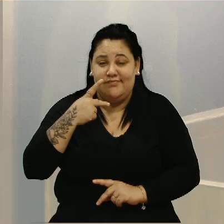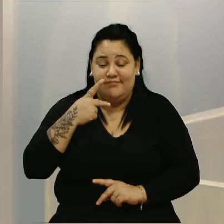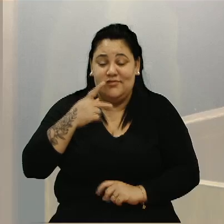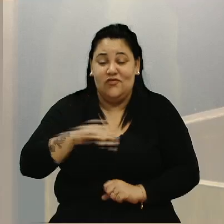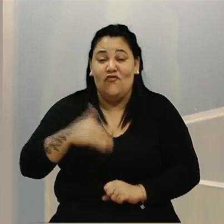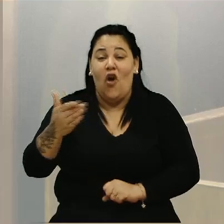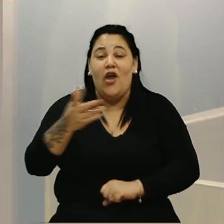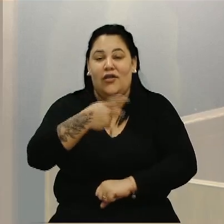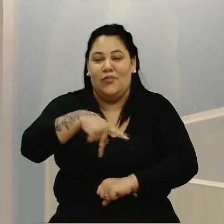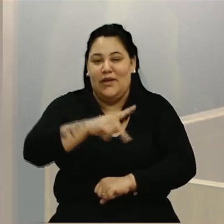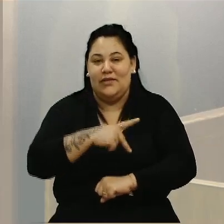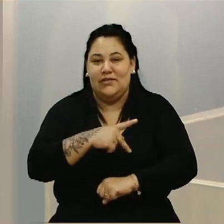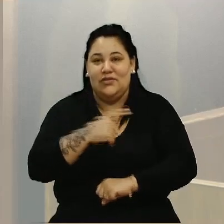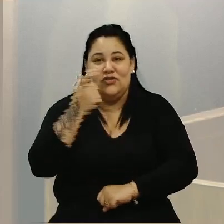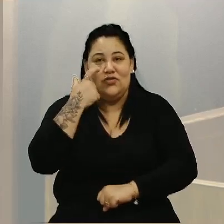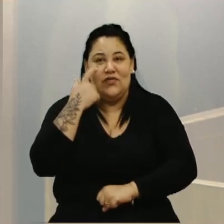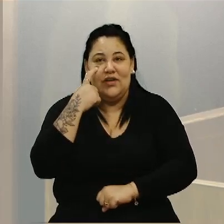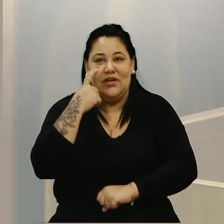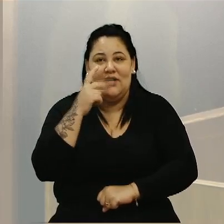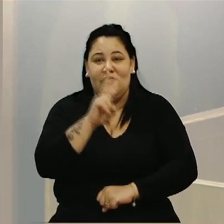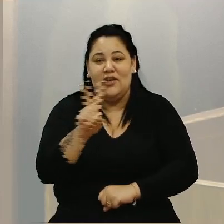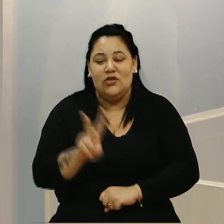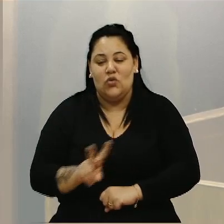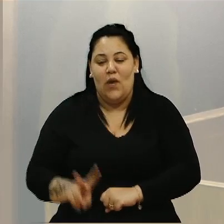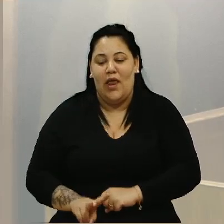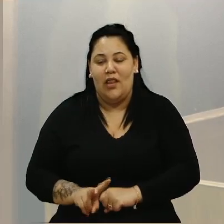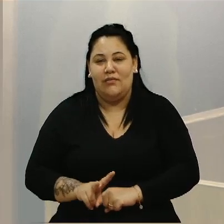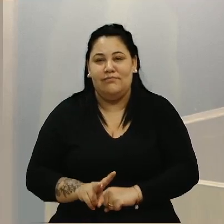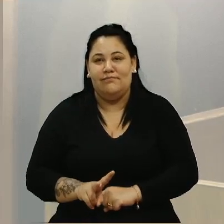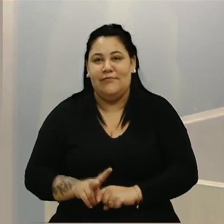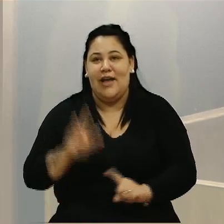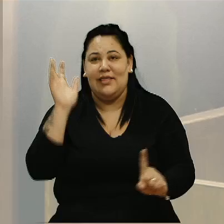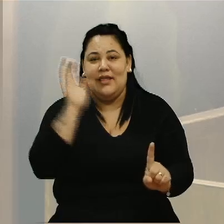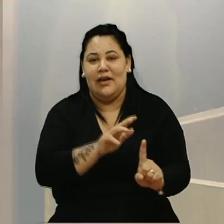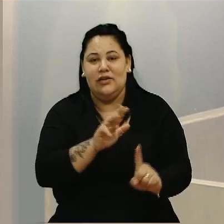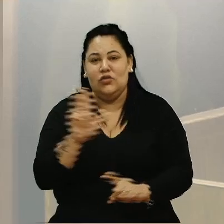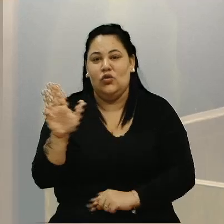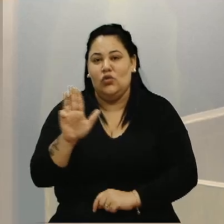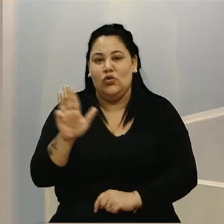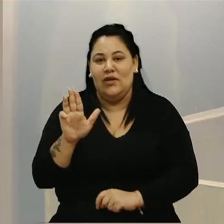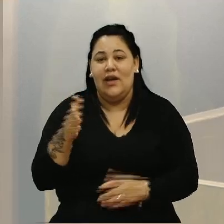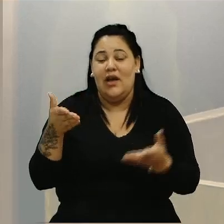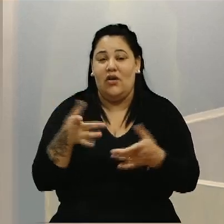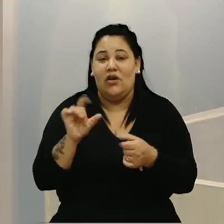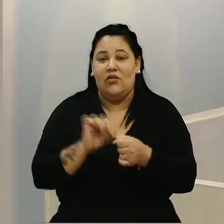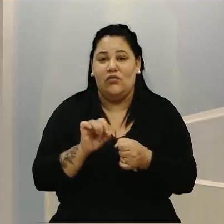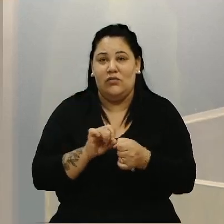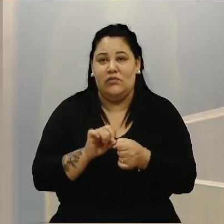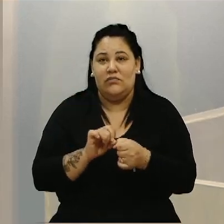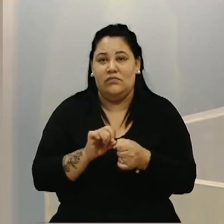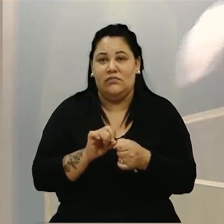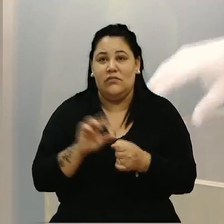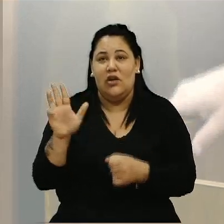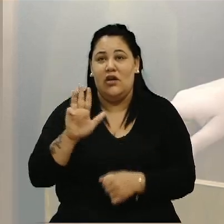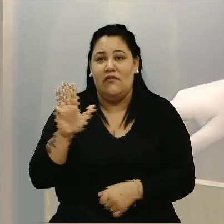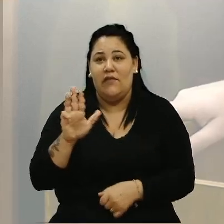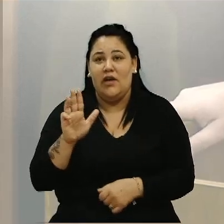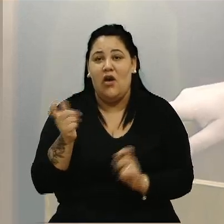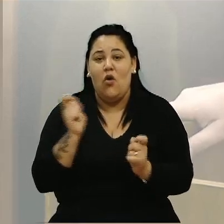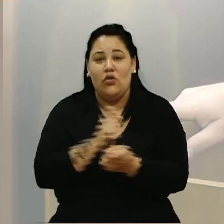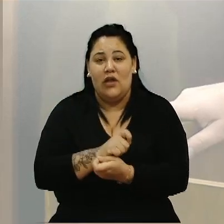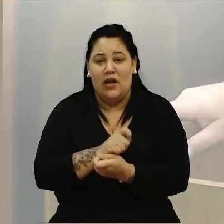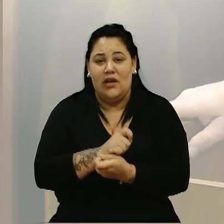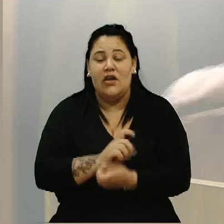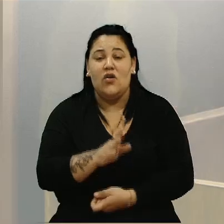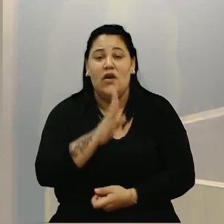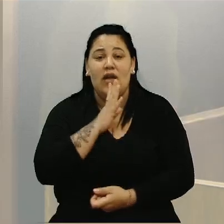vê nesse momento, inclusive, a Venezuela atacando o presidente Lula em alguns momentos, e agora o Lula faz um movimento diferente que reconhece a vitória do Trump